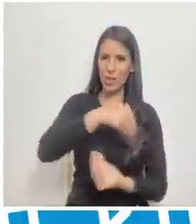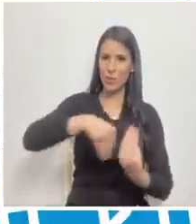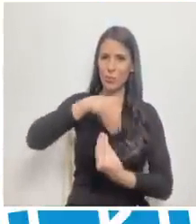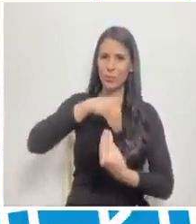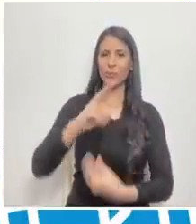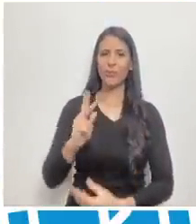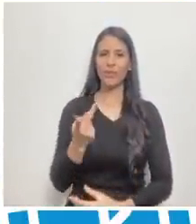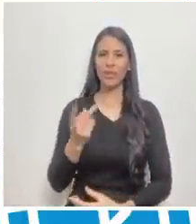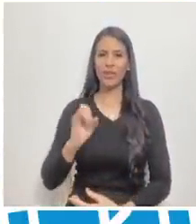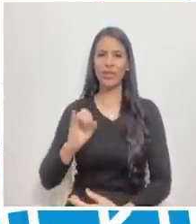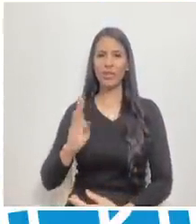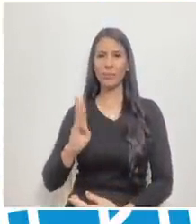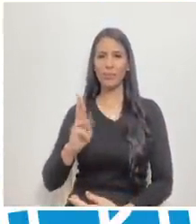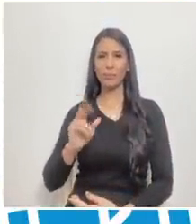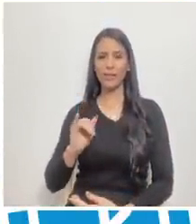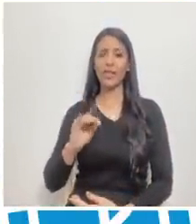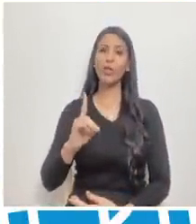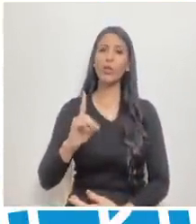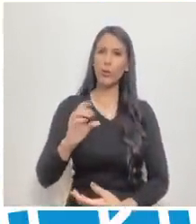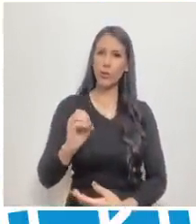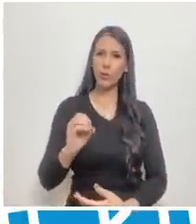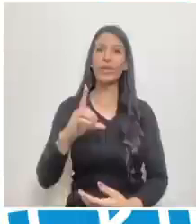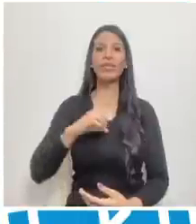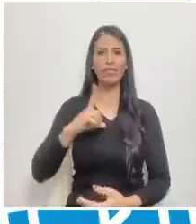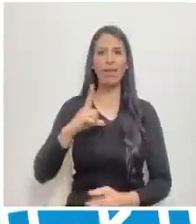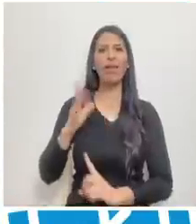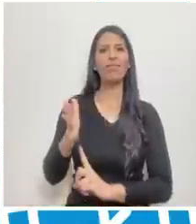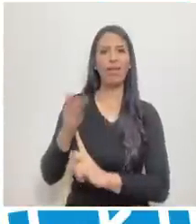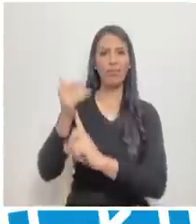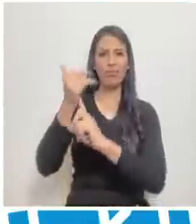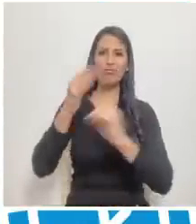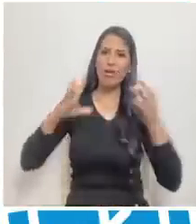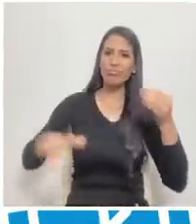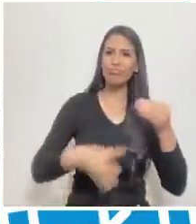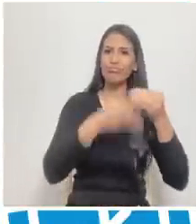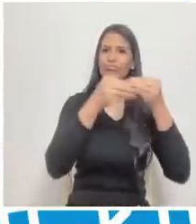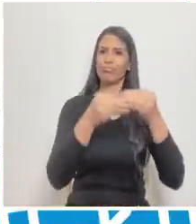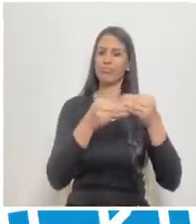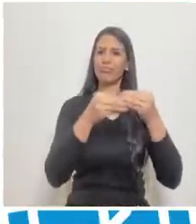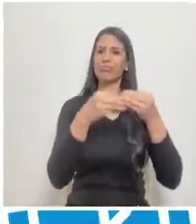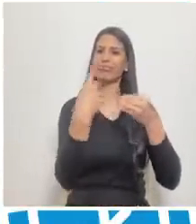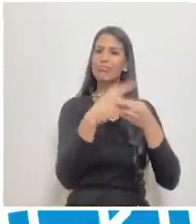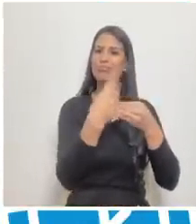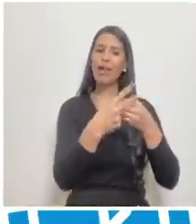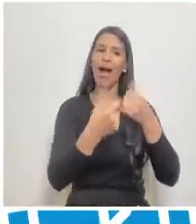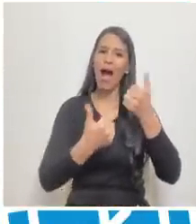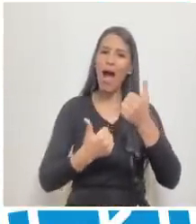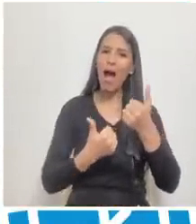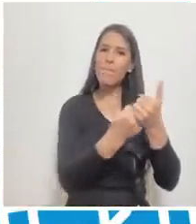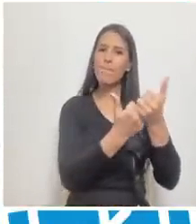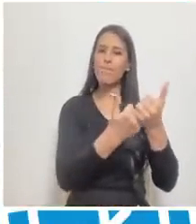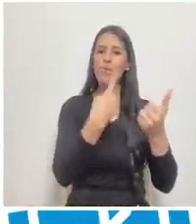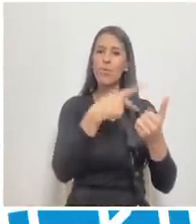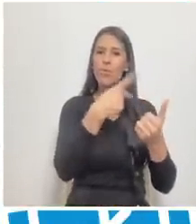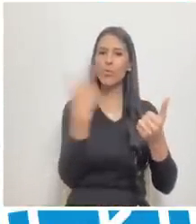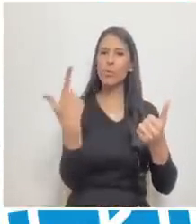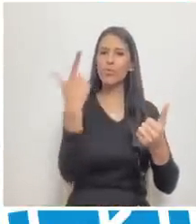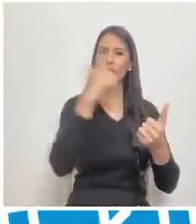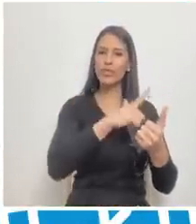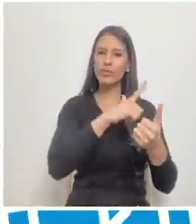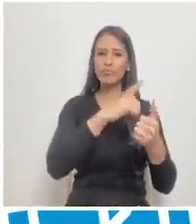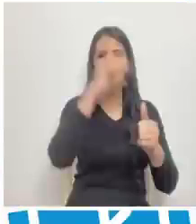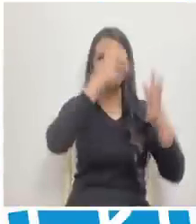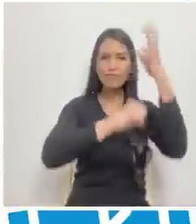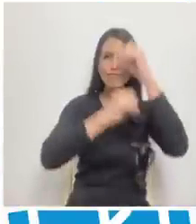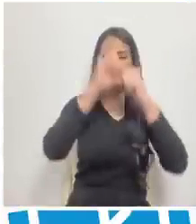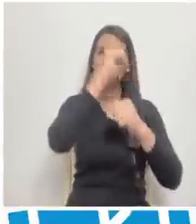como uma linguagem a mais que vai apoiar a busca de resultados é uma forma